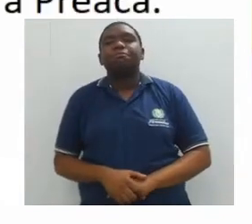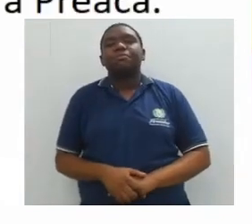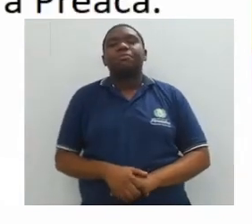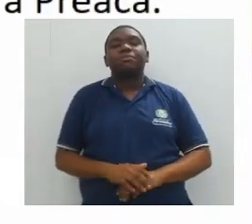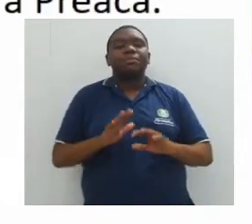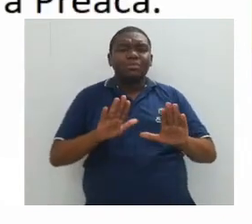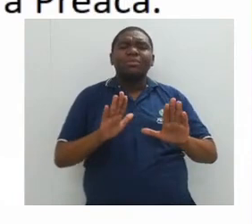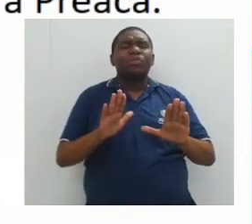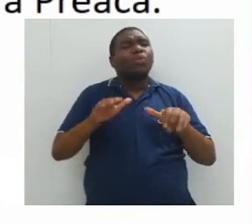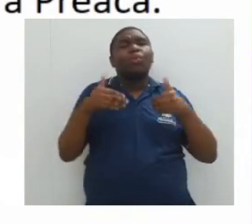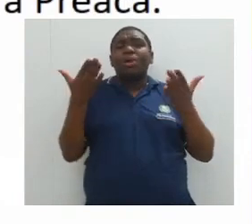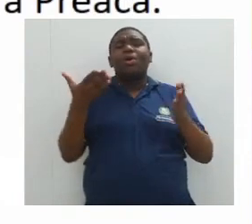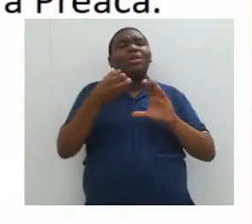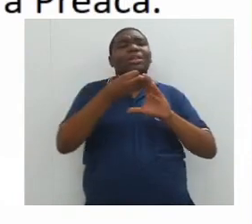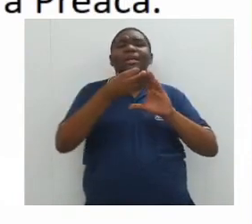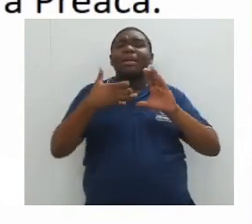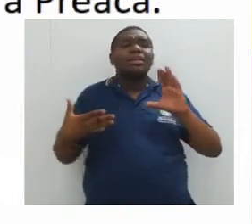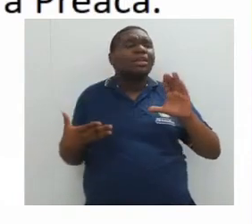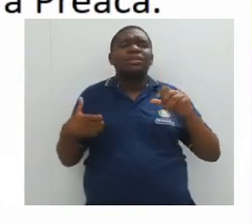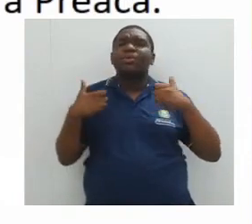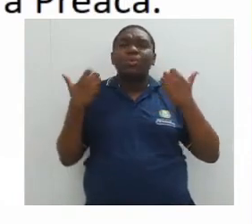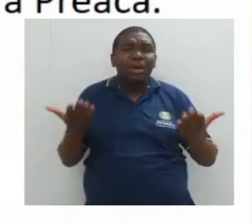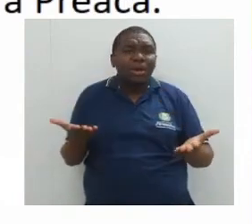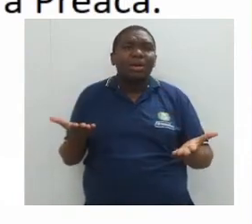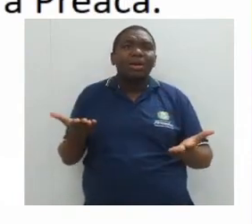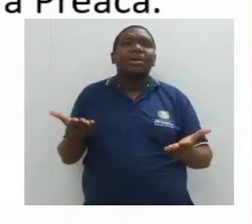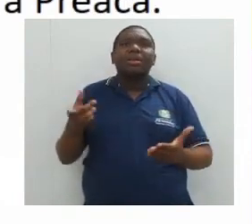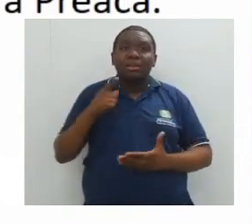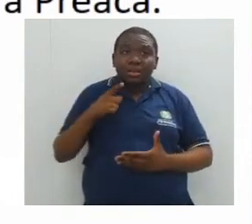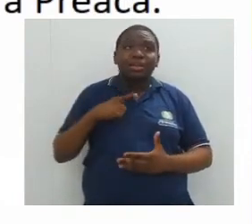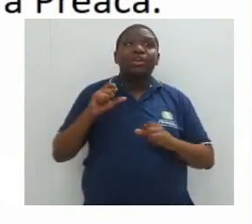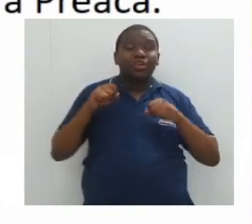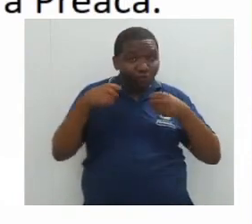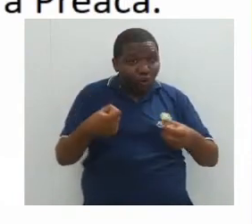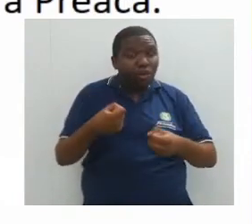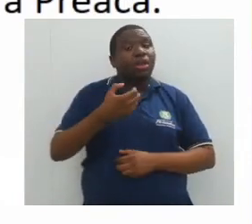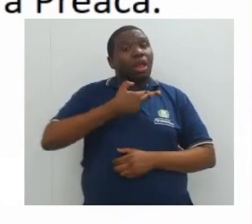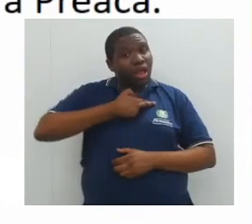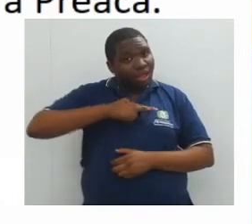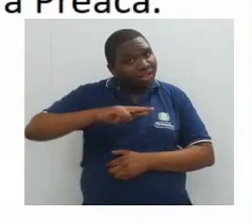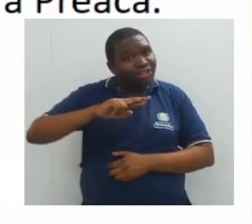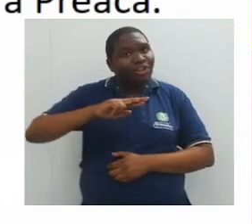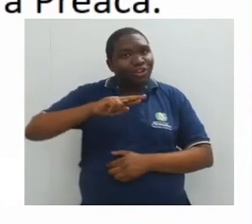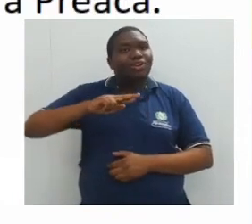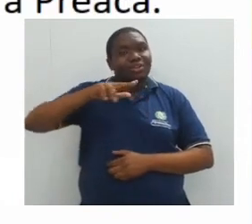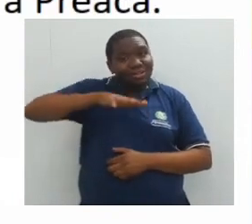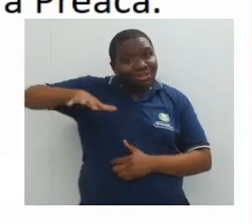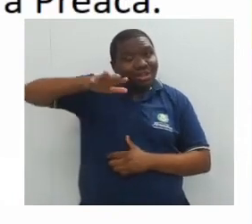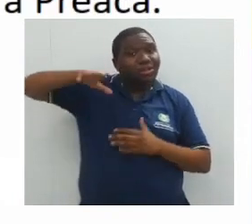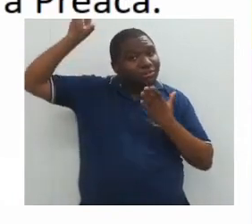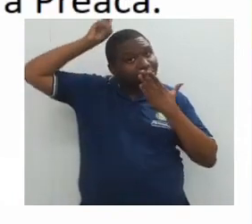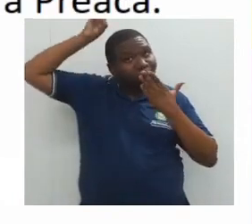Então, quais são as características, né? Então, forte presença religiosa afro-indígena